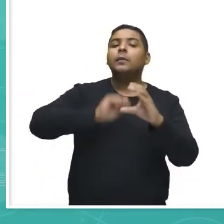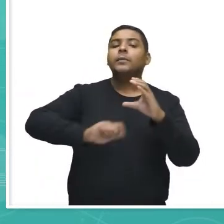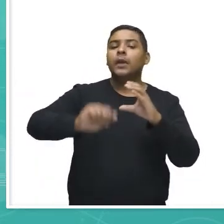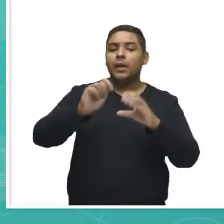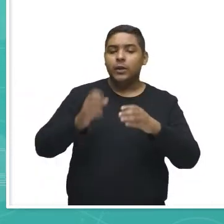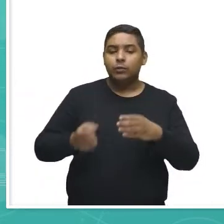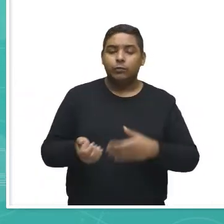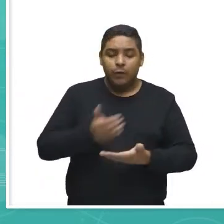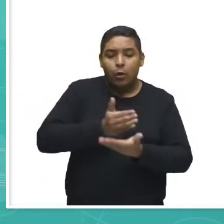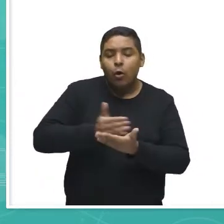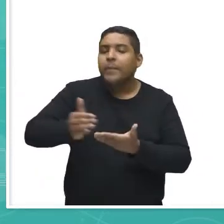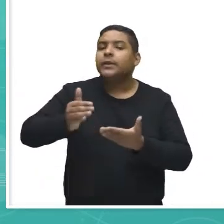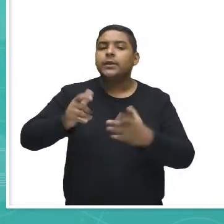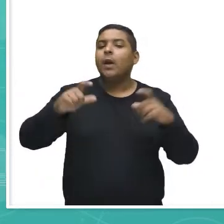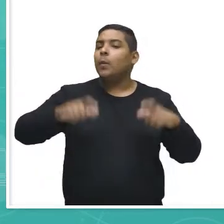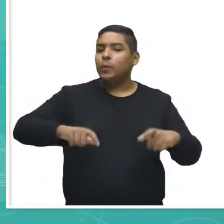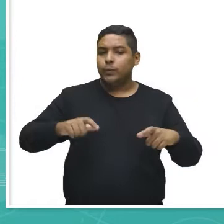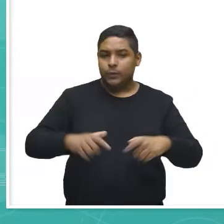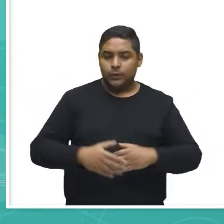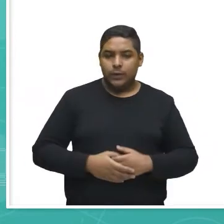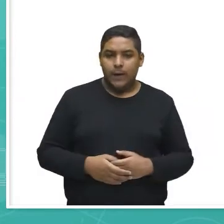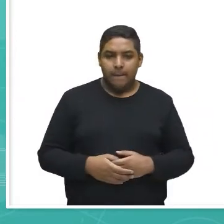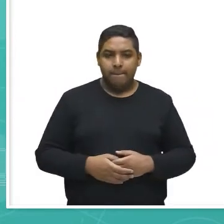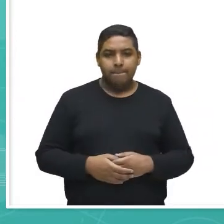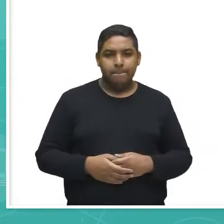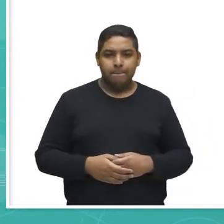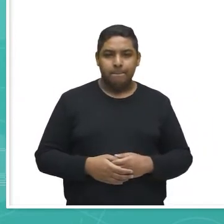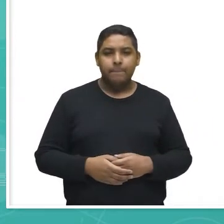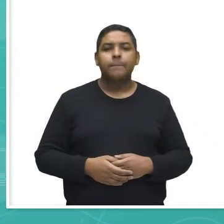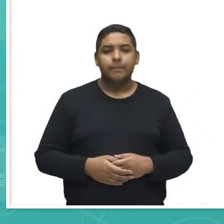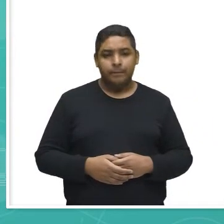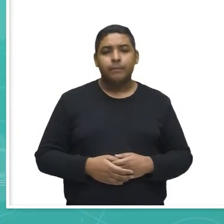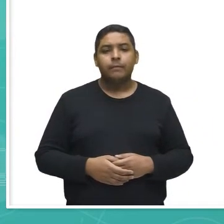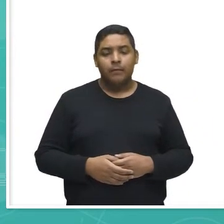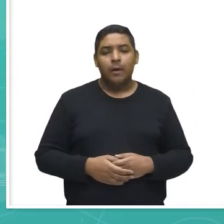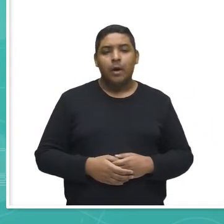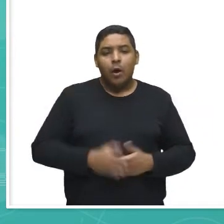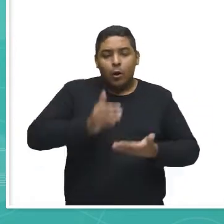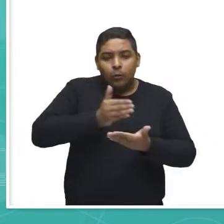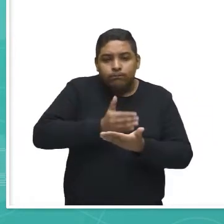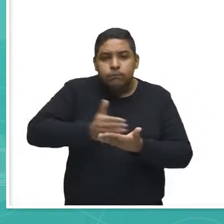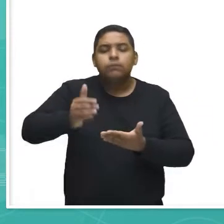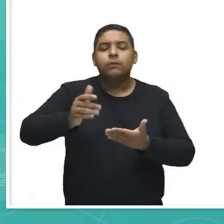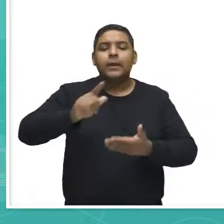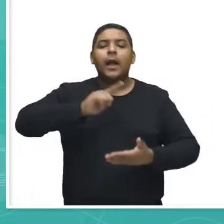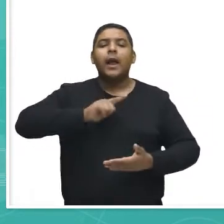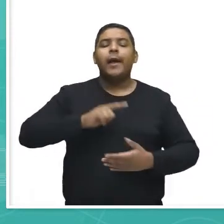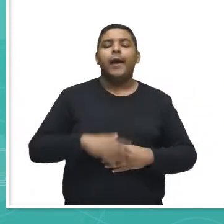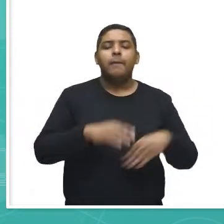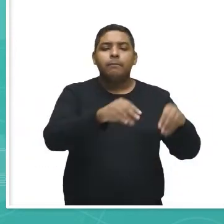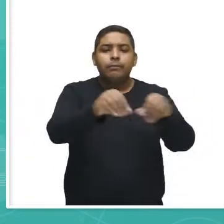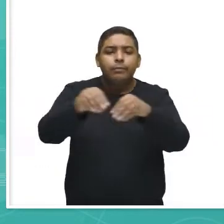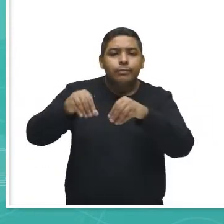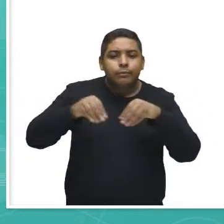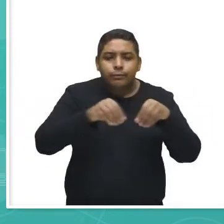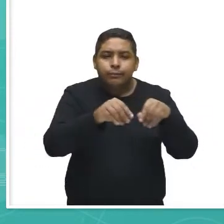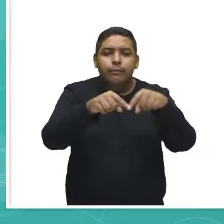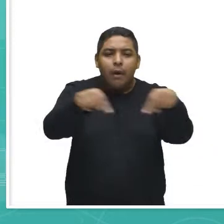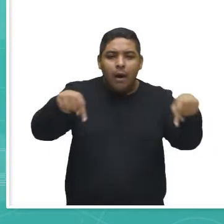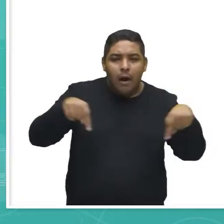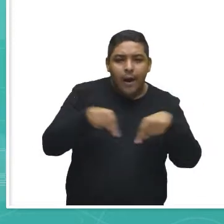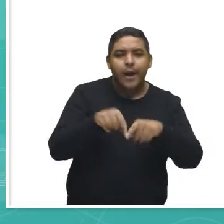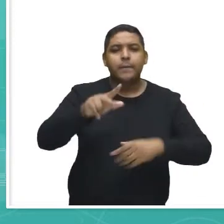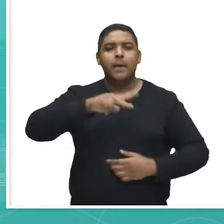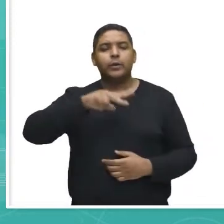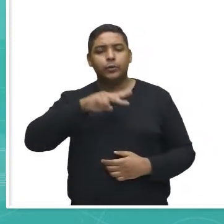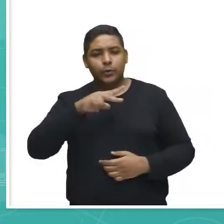surgir principalmente com a propriedade privada, tá? Então, a gente observa com o surgimento aí das